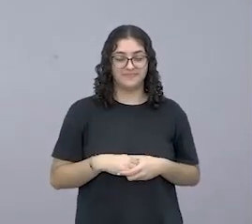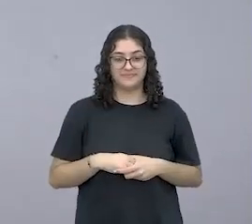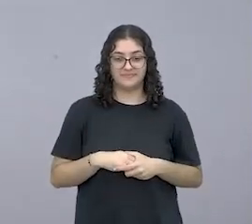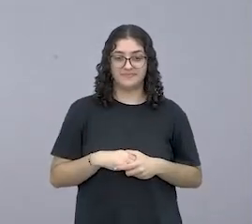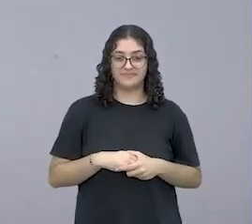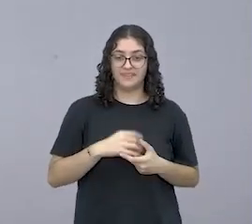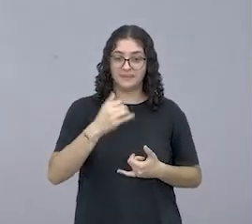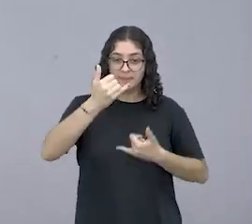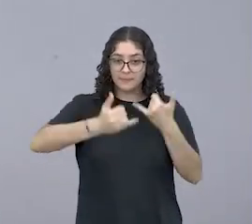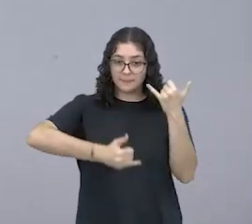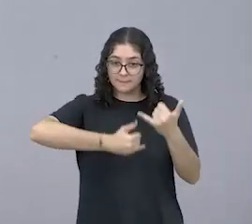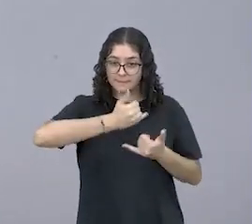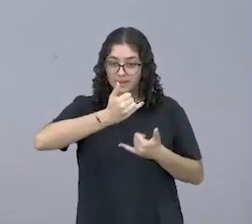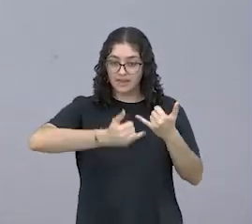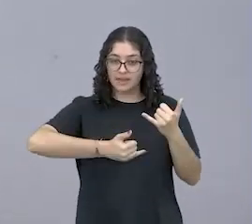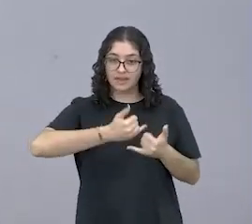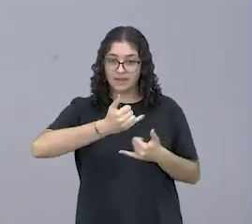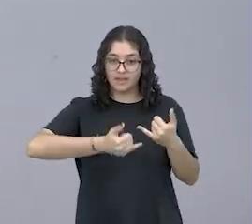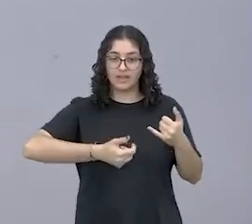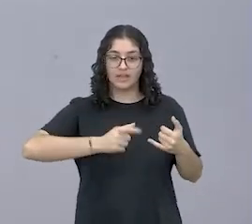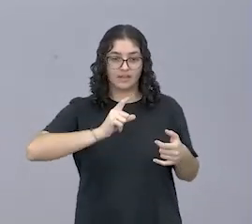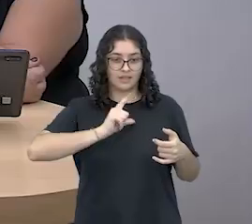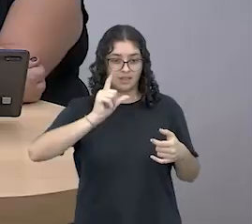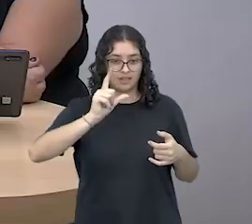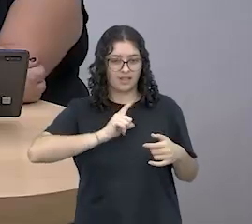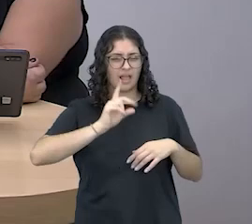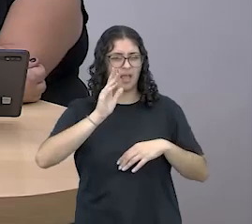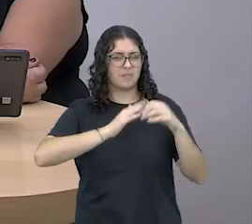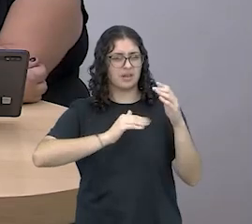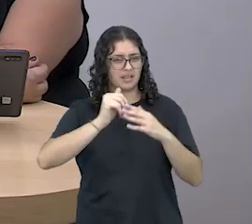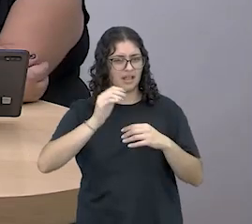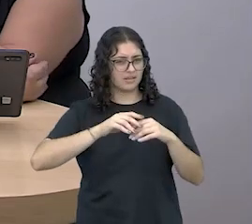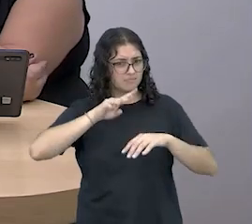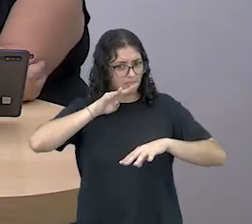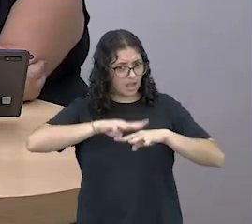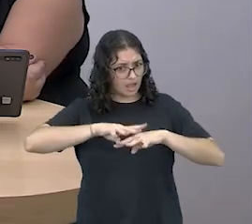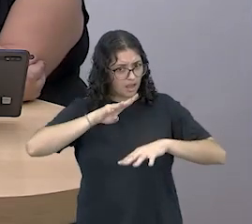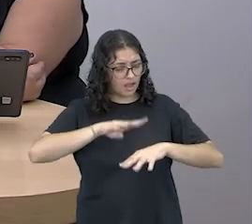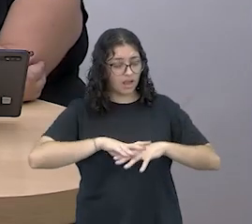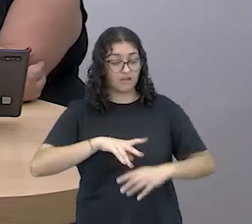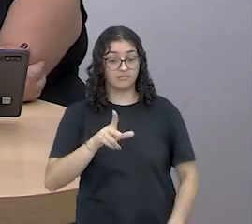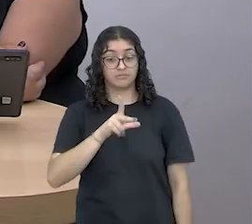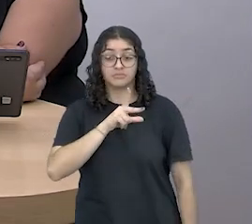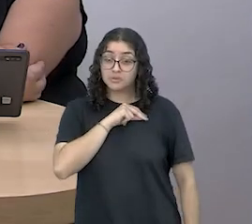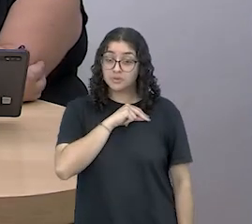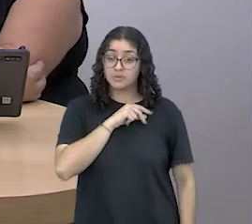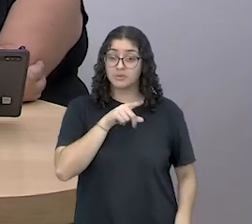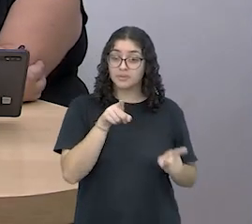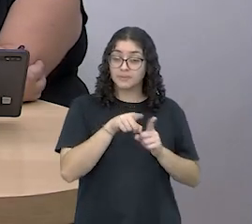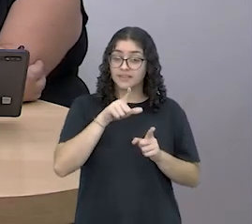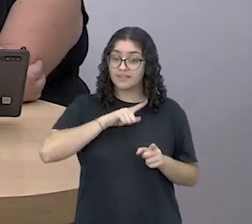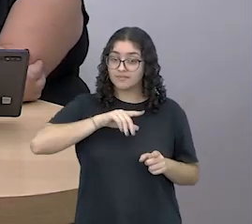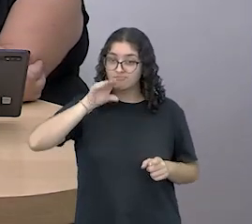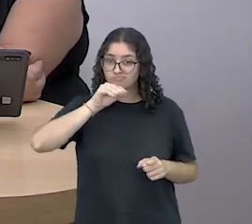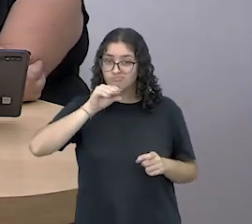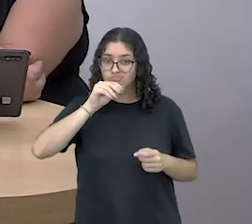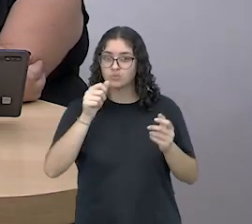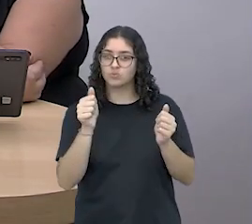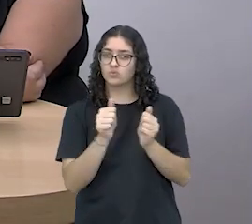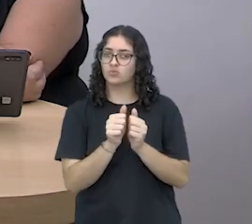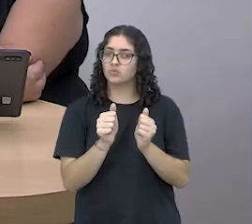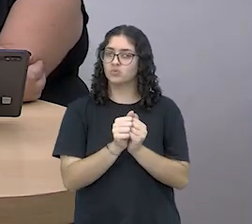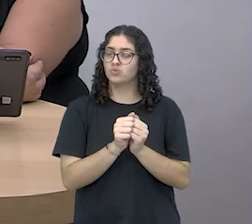olha só, numa brincadeira eu tô desenvolvendo uma habilidade de matemática, né? E ainda com os vocabulários, né?